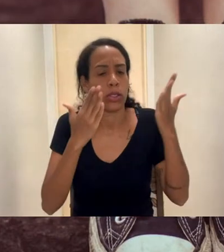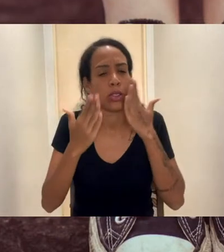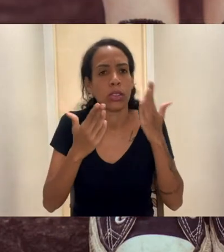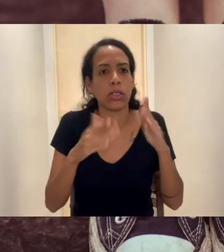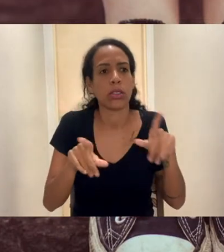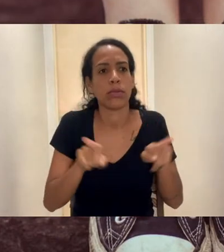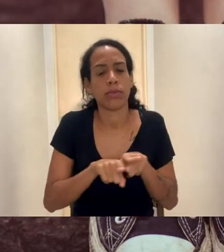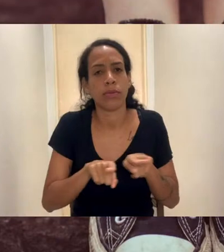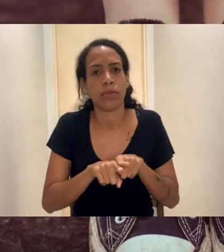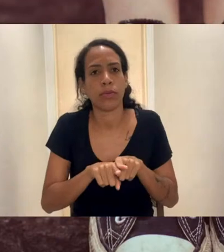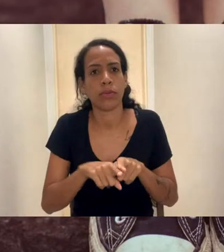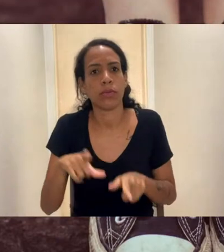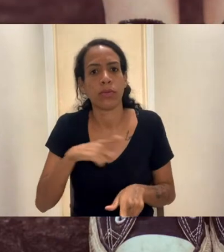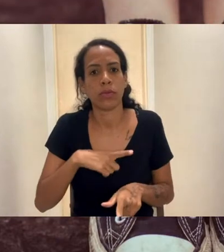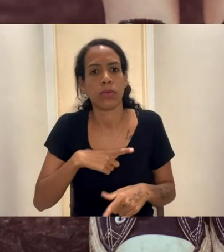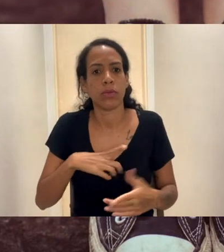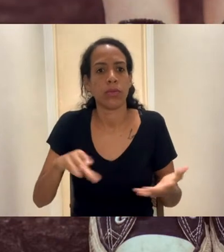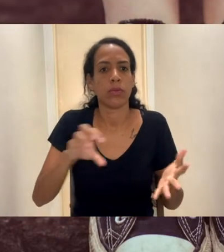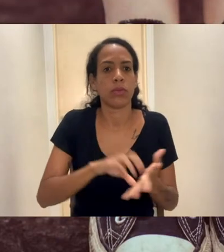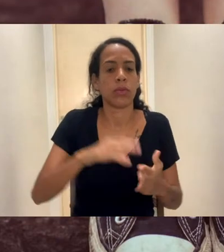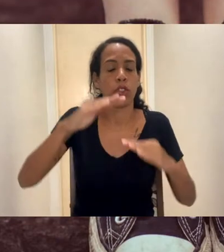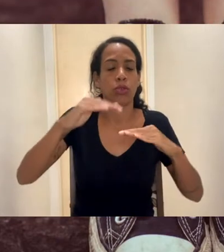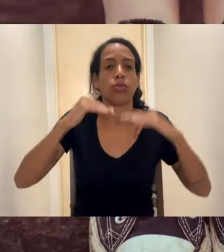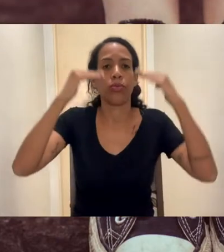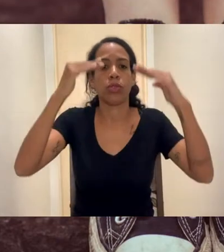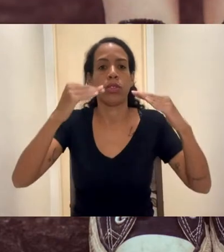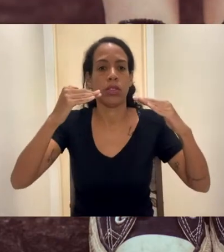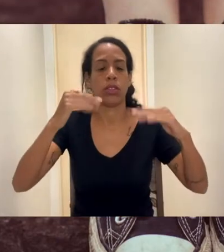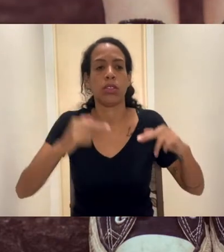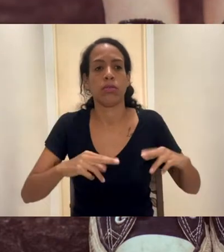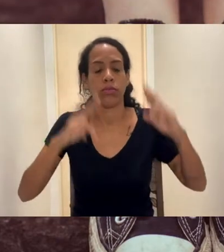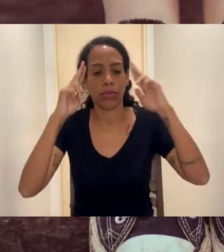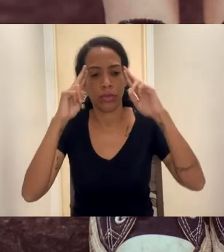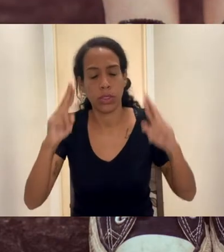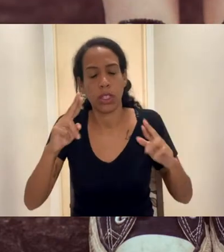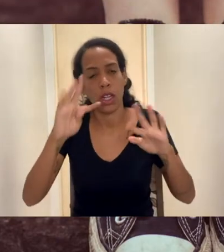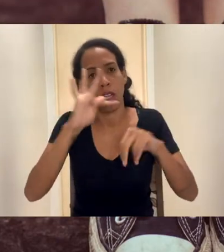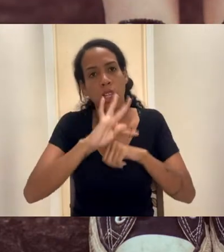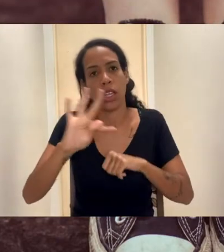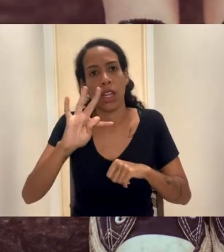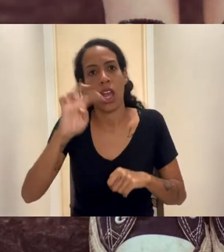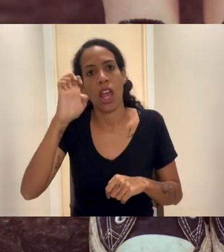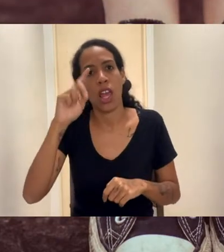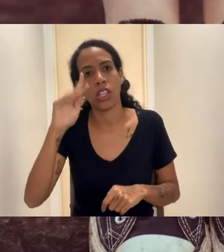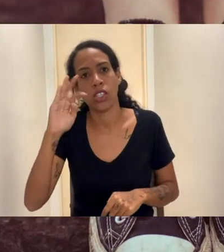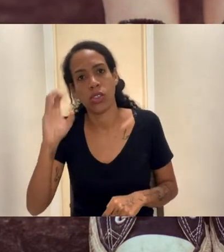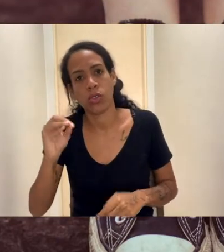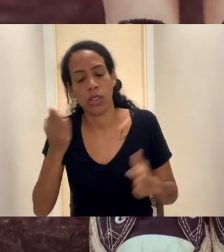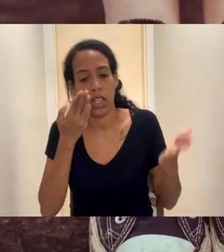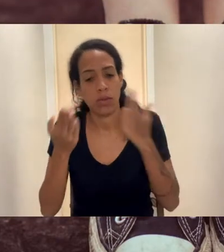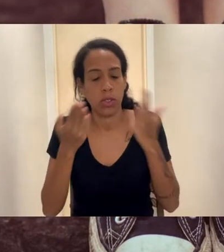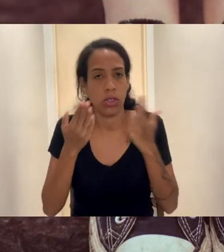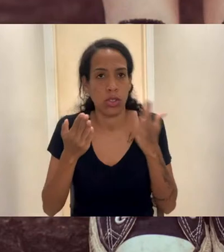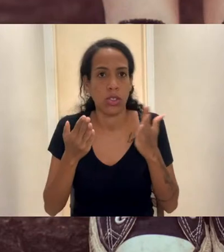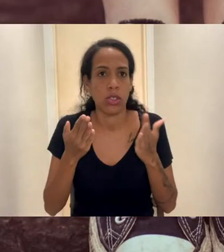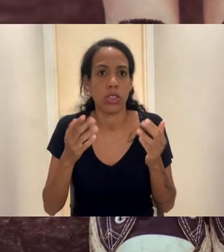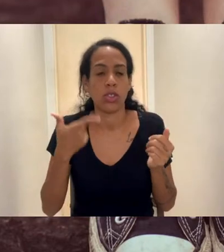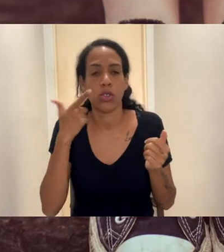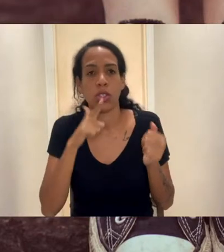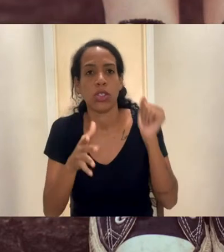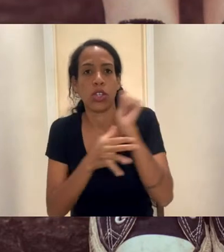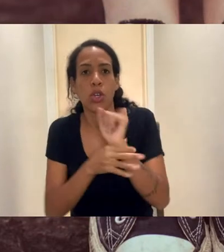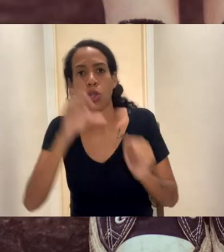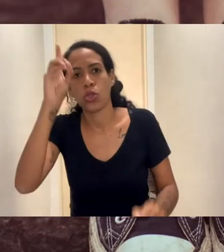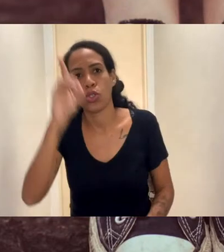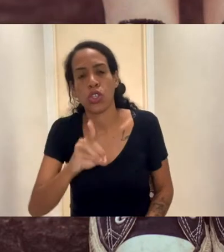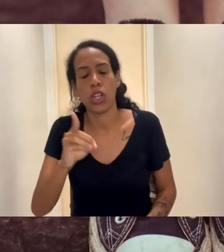estar fundamentada nos pressupostos e referenciais técnicos e éticos da psicologia, na garantia dos direitos